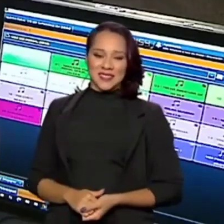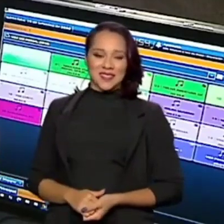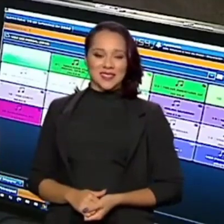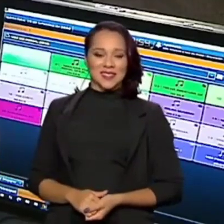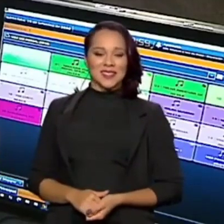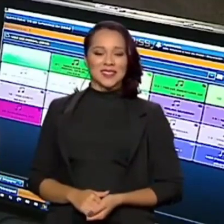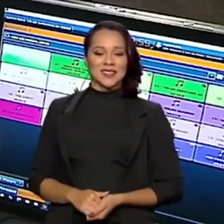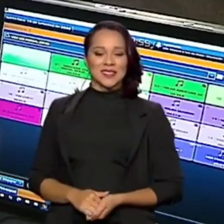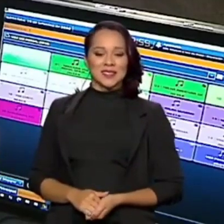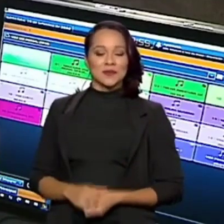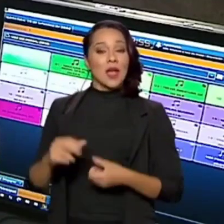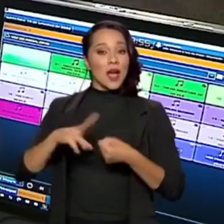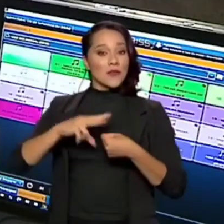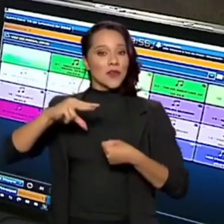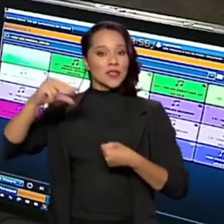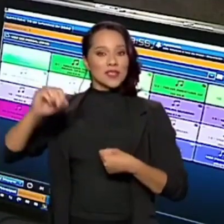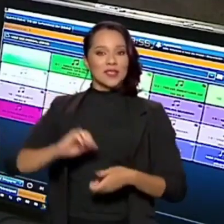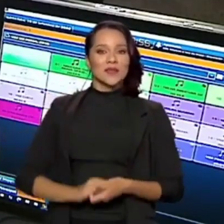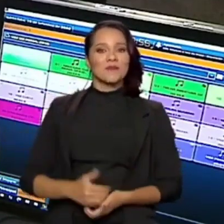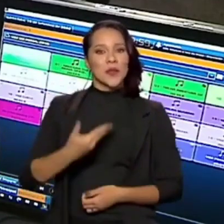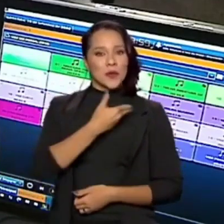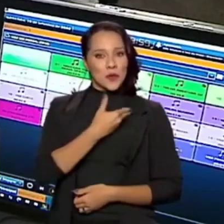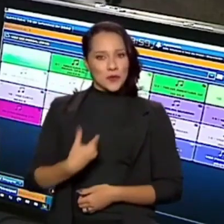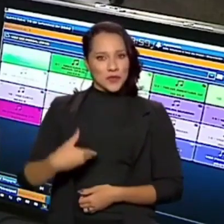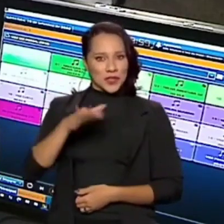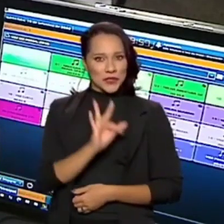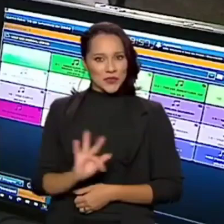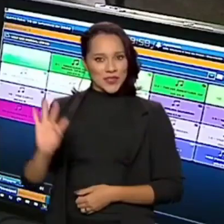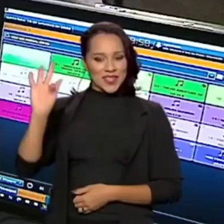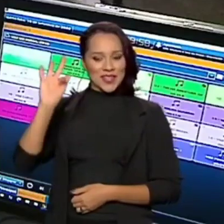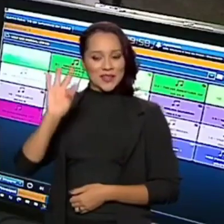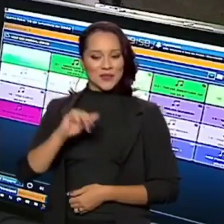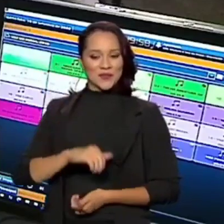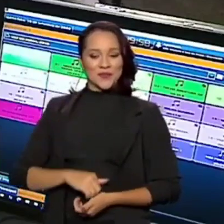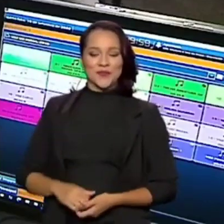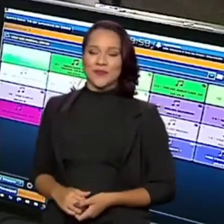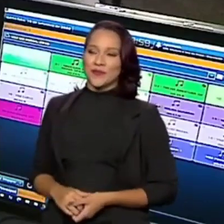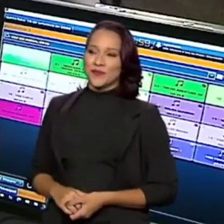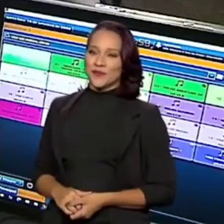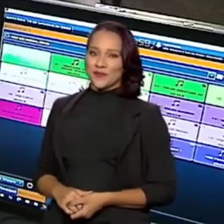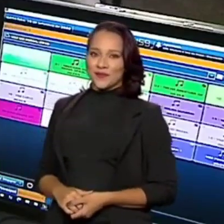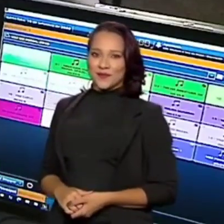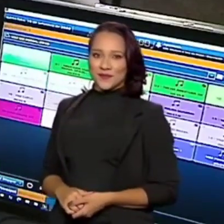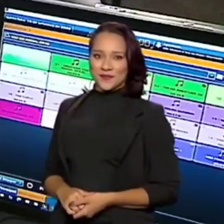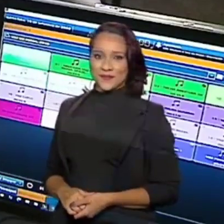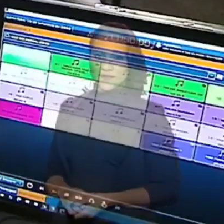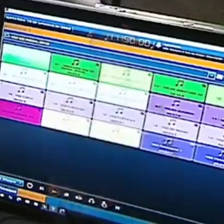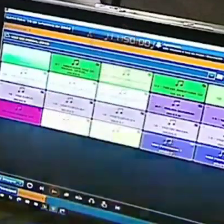A Voz do Brasil. Governo Federal.